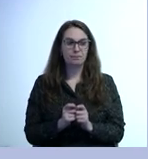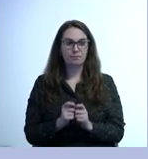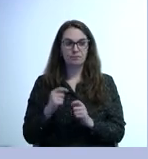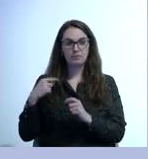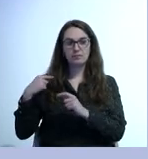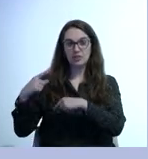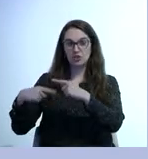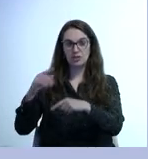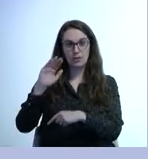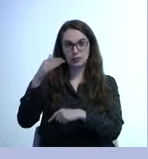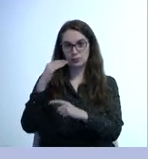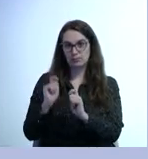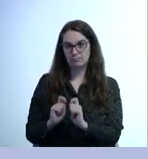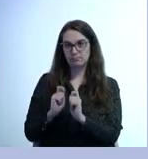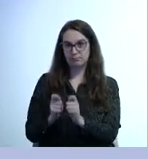para